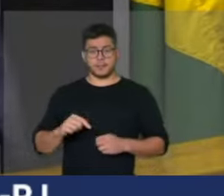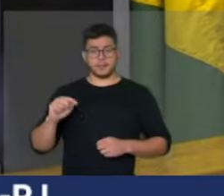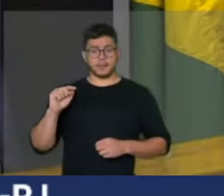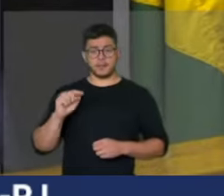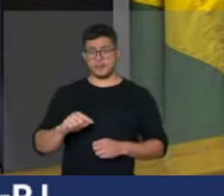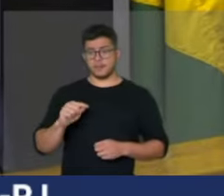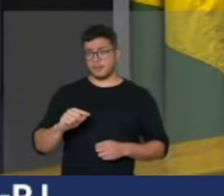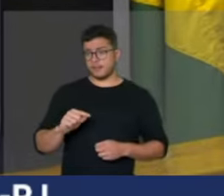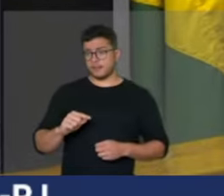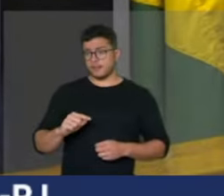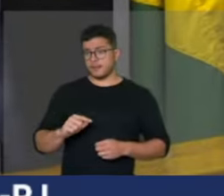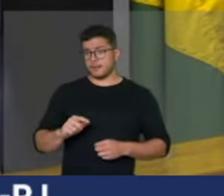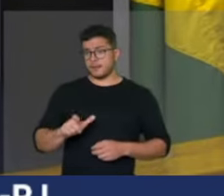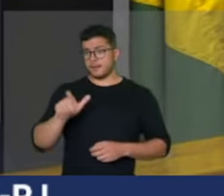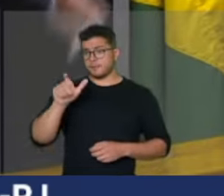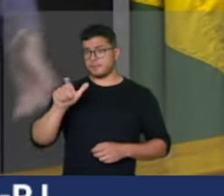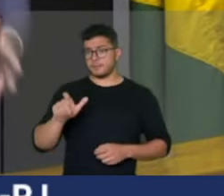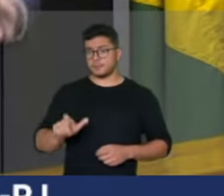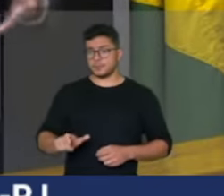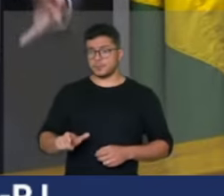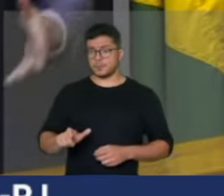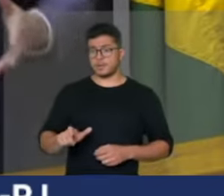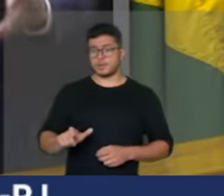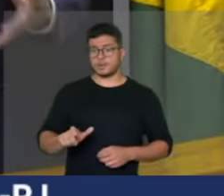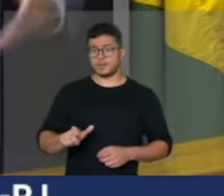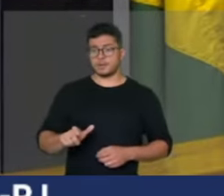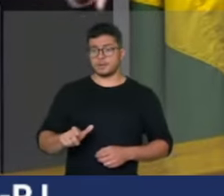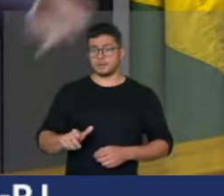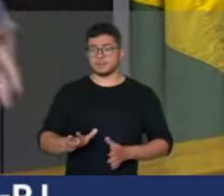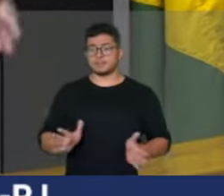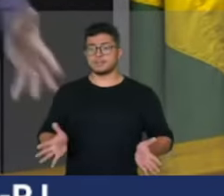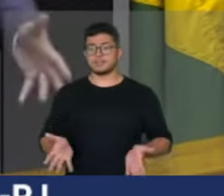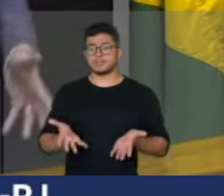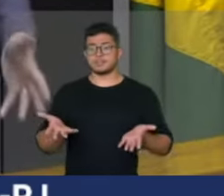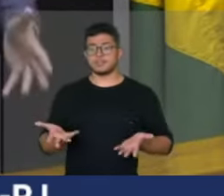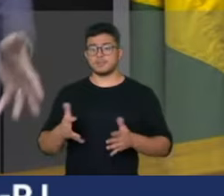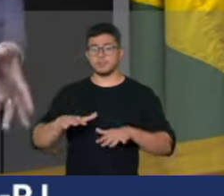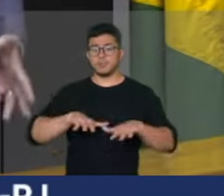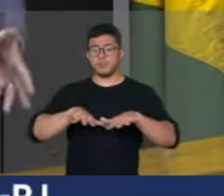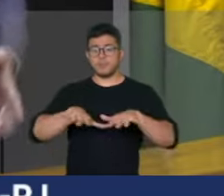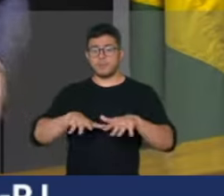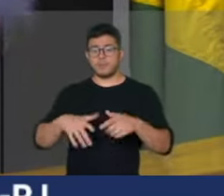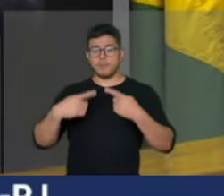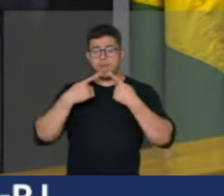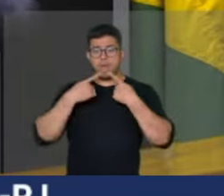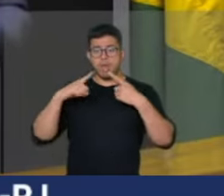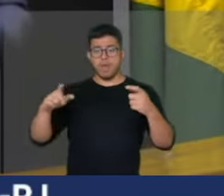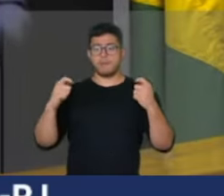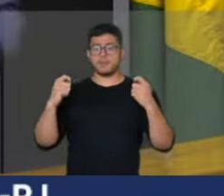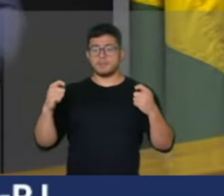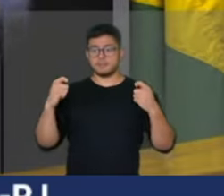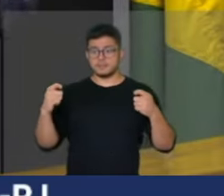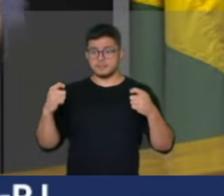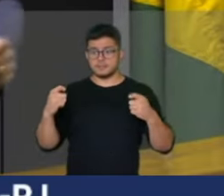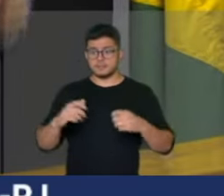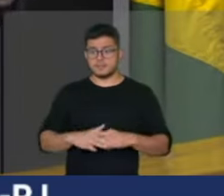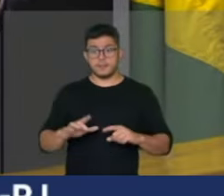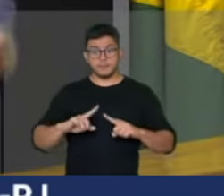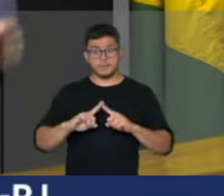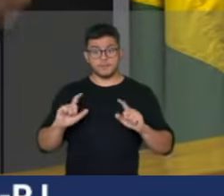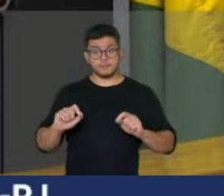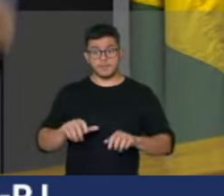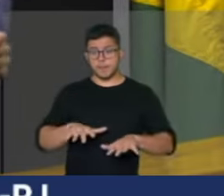ele seria uma pessoa que estava incentivando as manifestações. Manifestações que